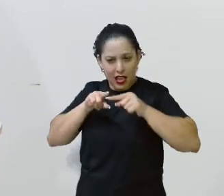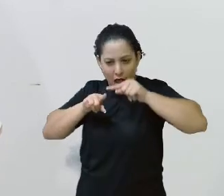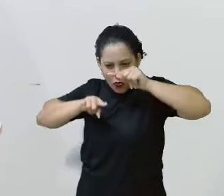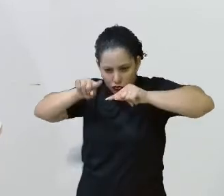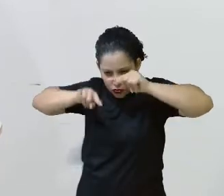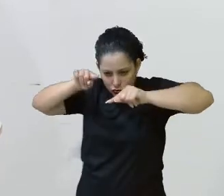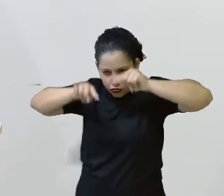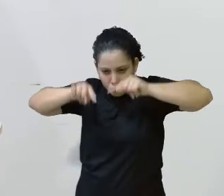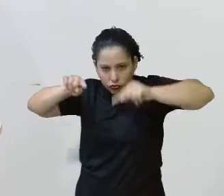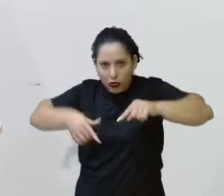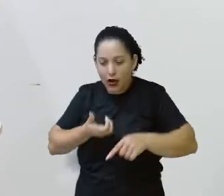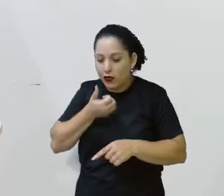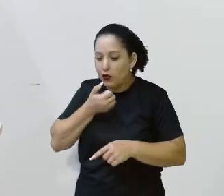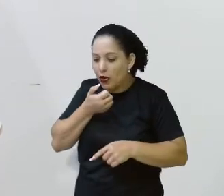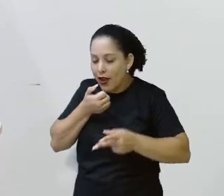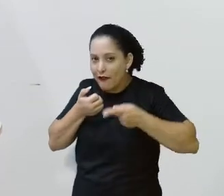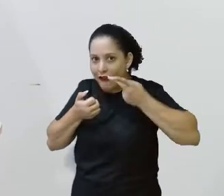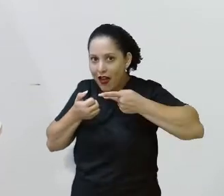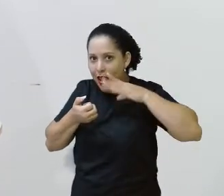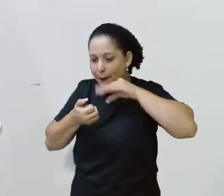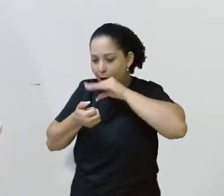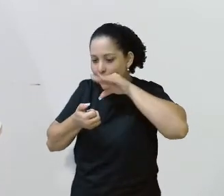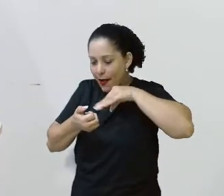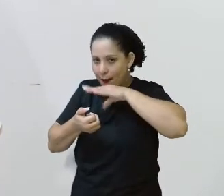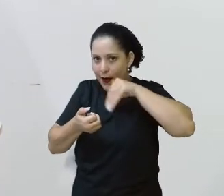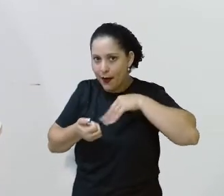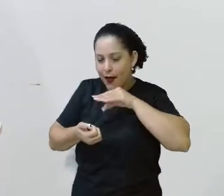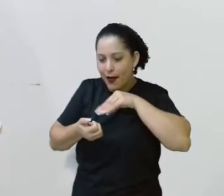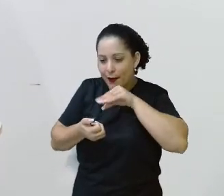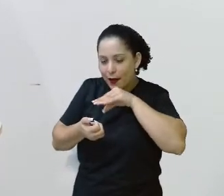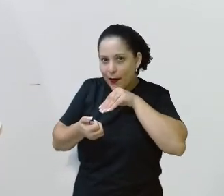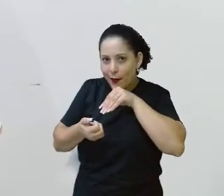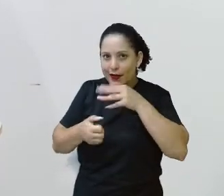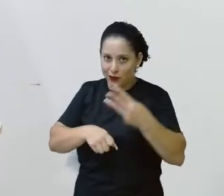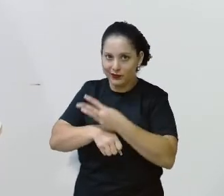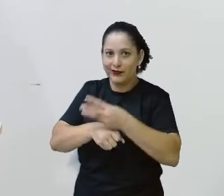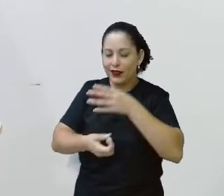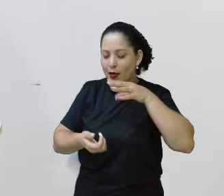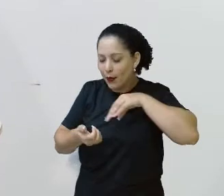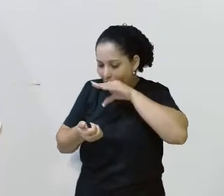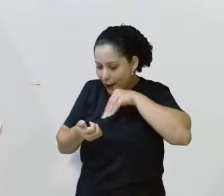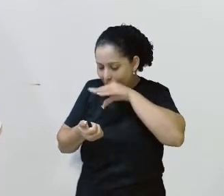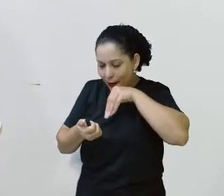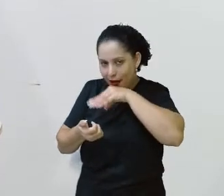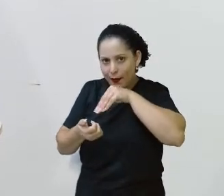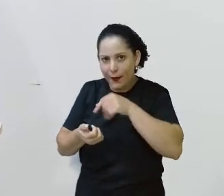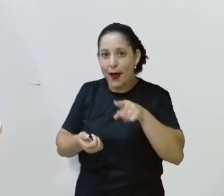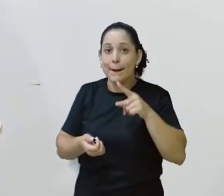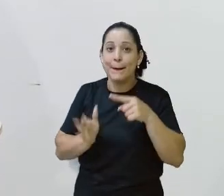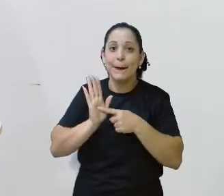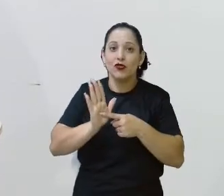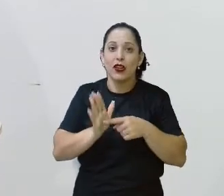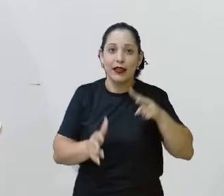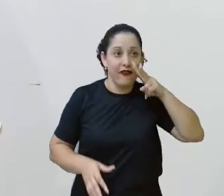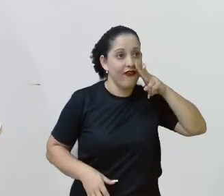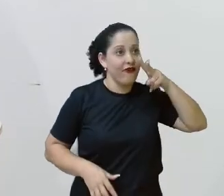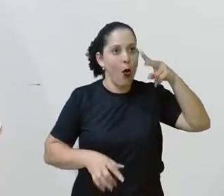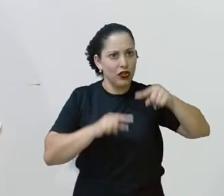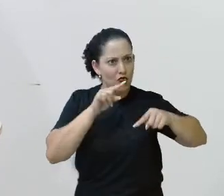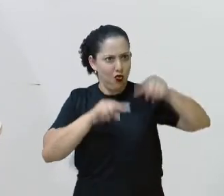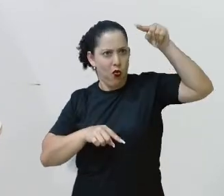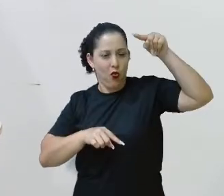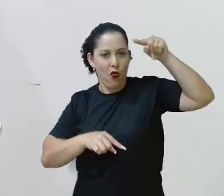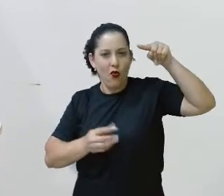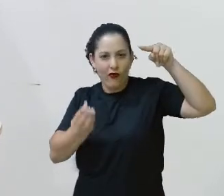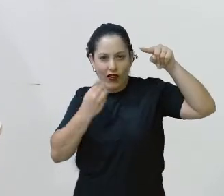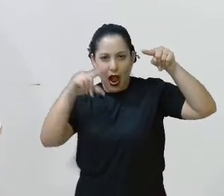questão, no momento que a gente fala, como a professora Vilma falou, essa questão aí do forte e do fraco, a gente vai ver